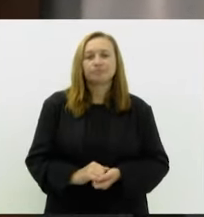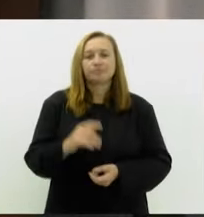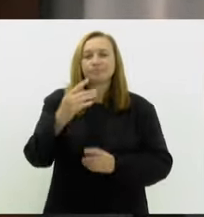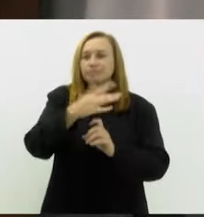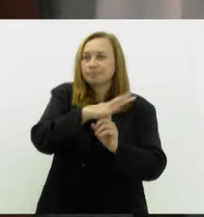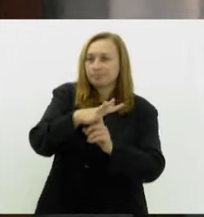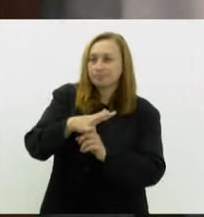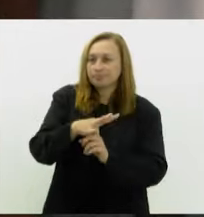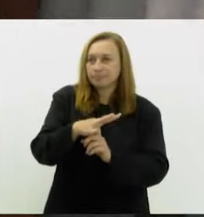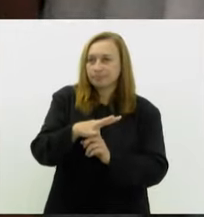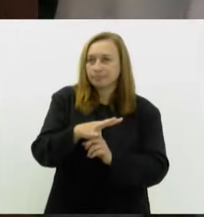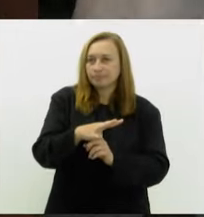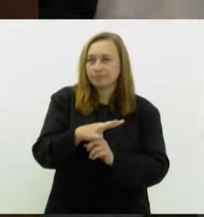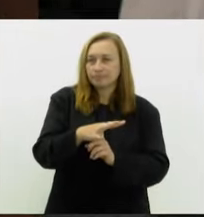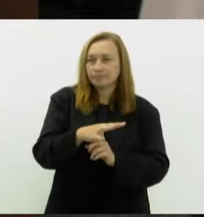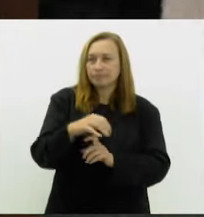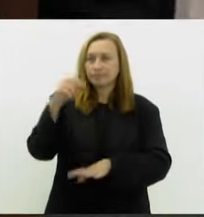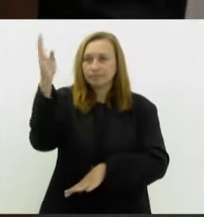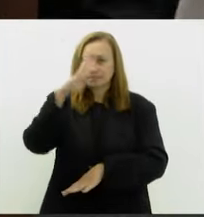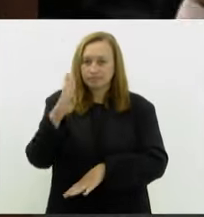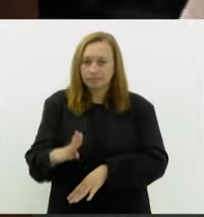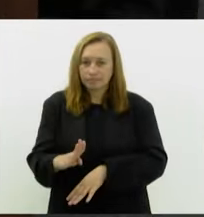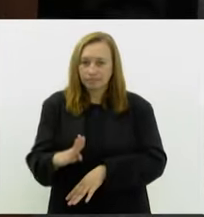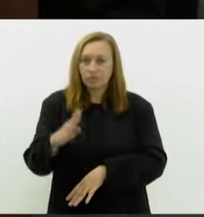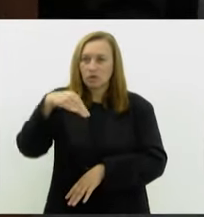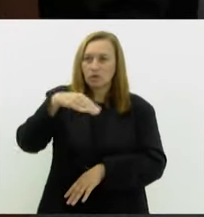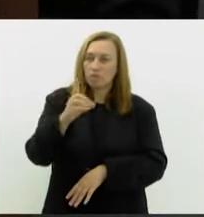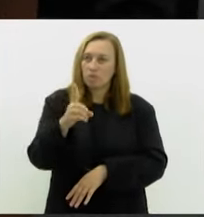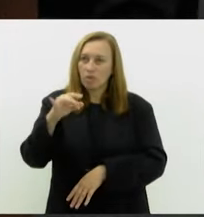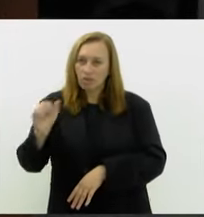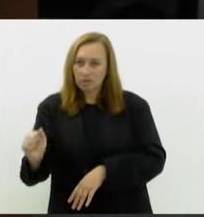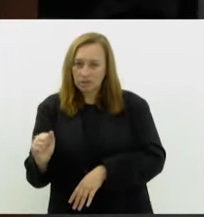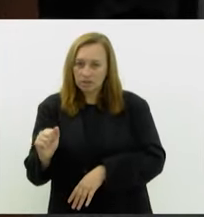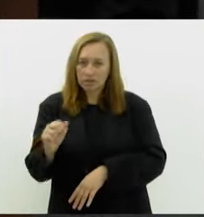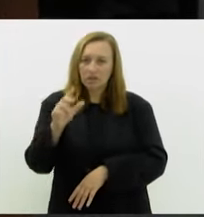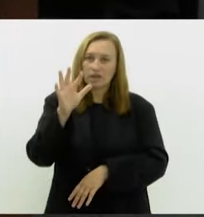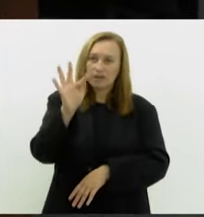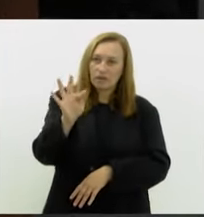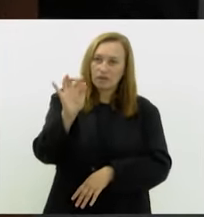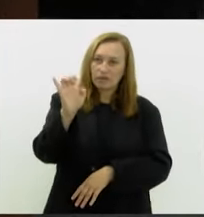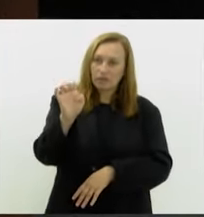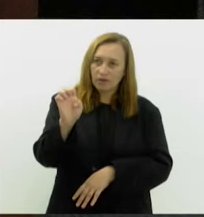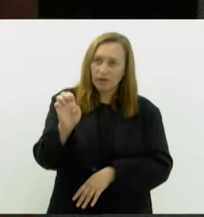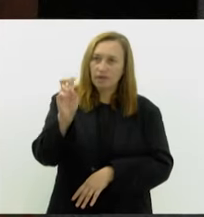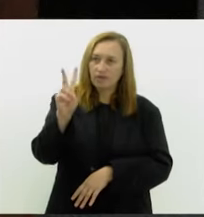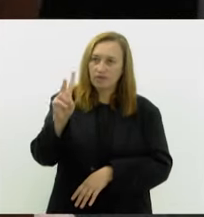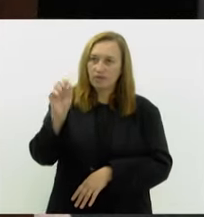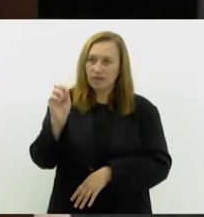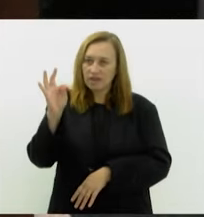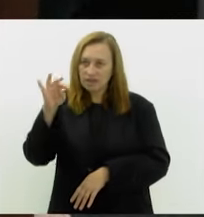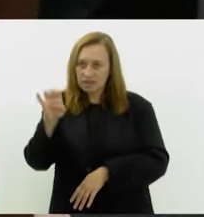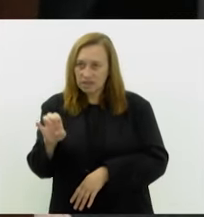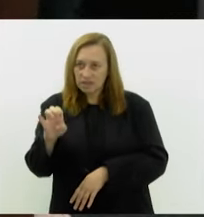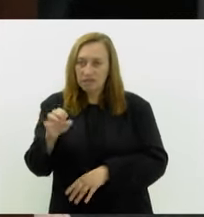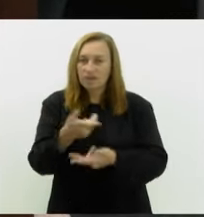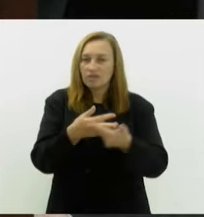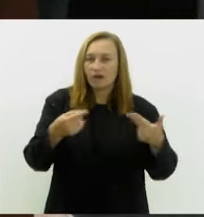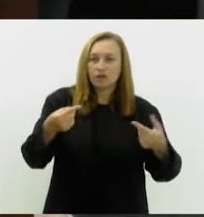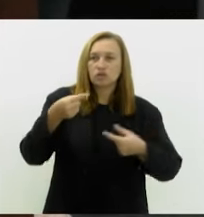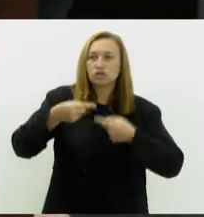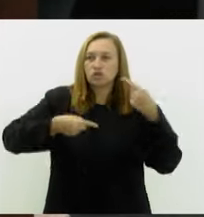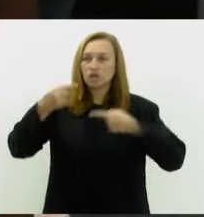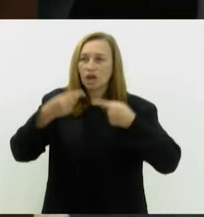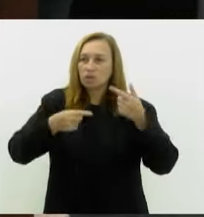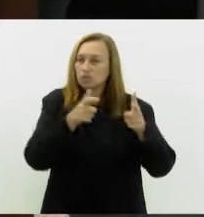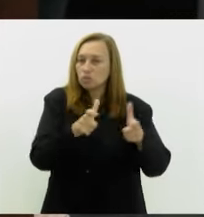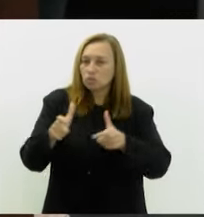Íntima, Praia e Fitness, a FEVEST, que é realizada em Nova Friburgo, foi fruto de muito diálogo com a